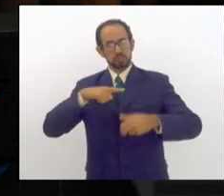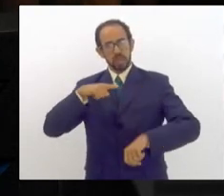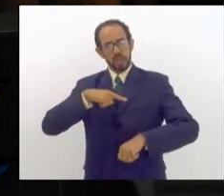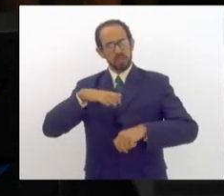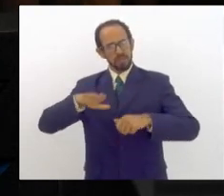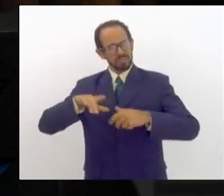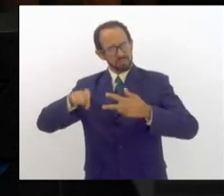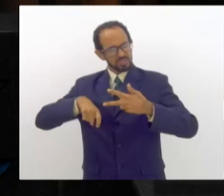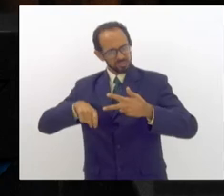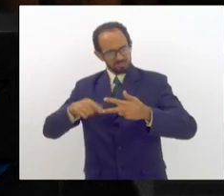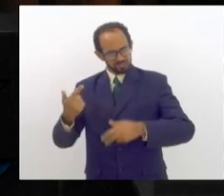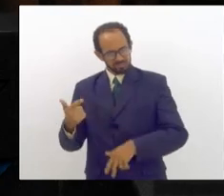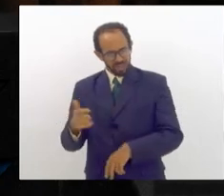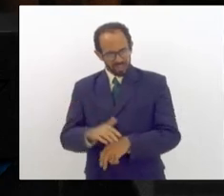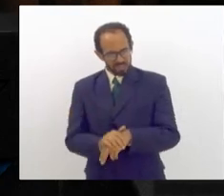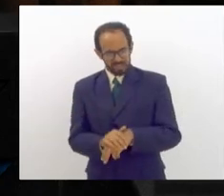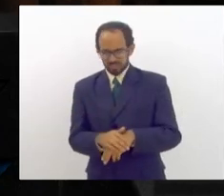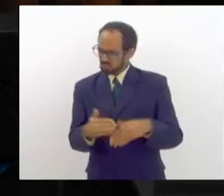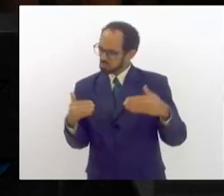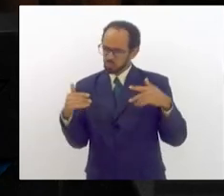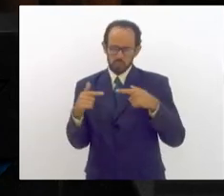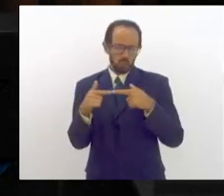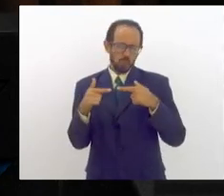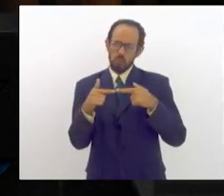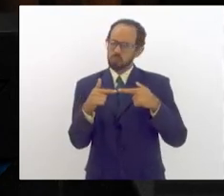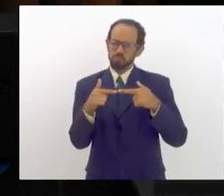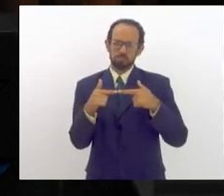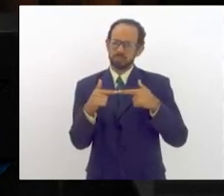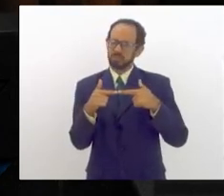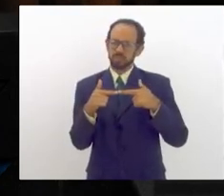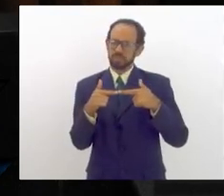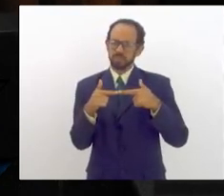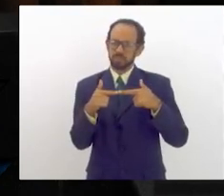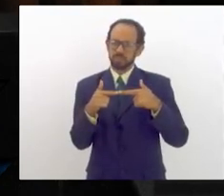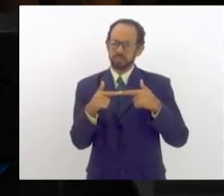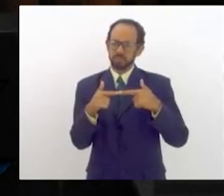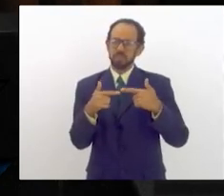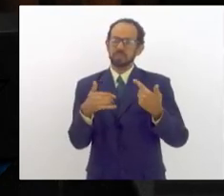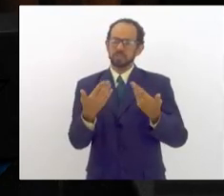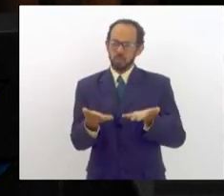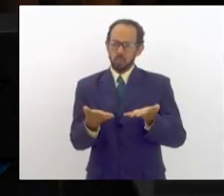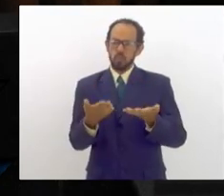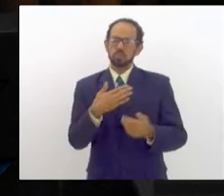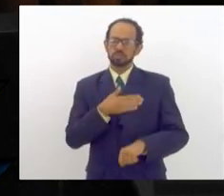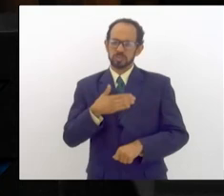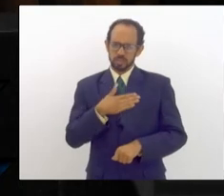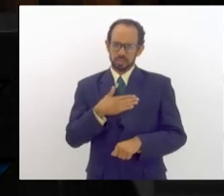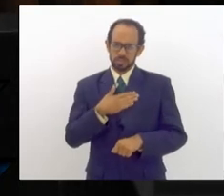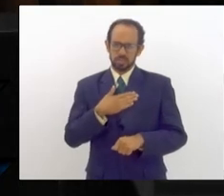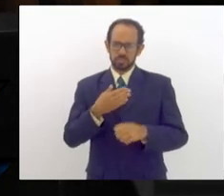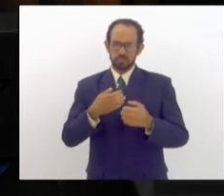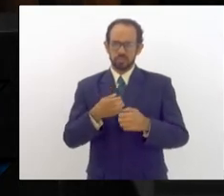não cabe não queria deixar mais uma vez esse registro